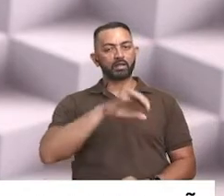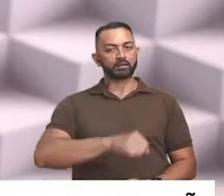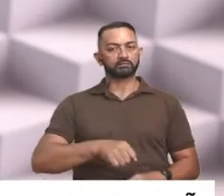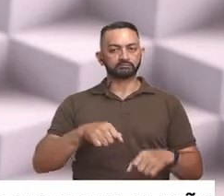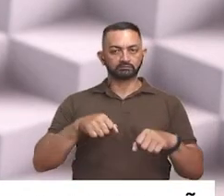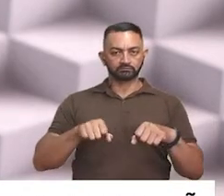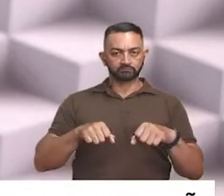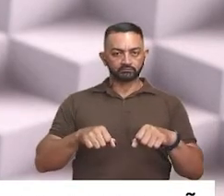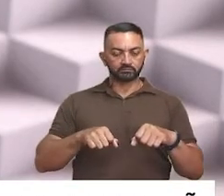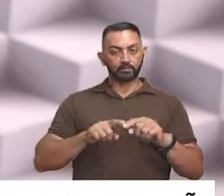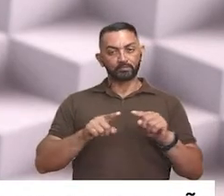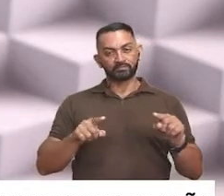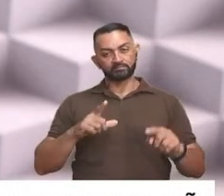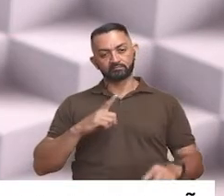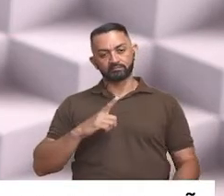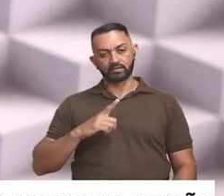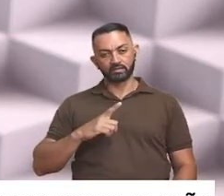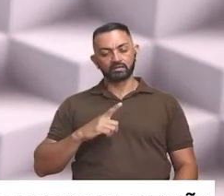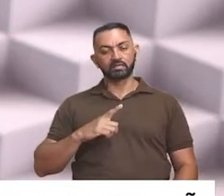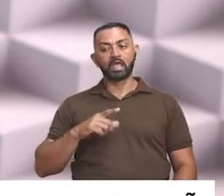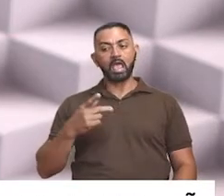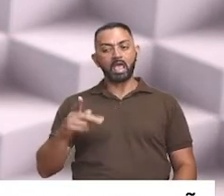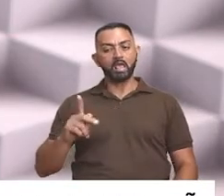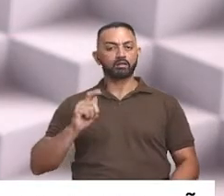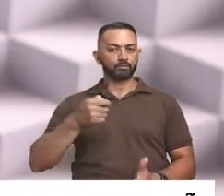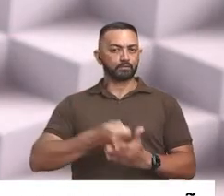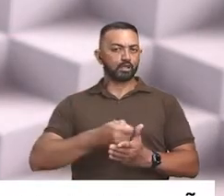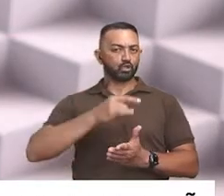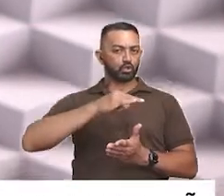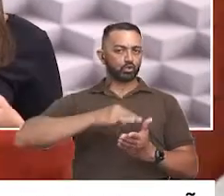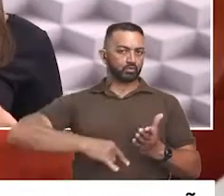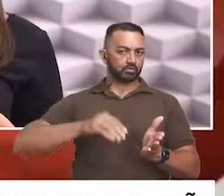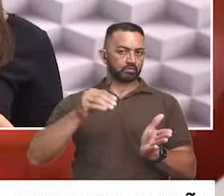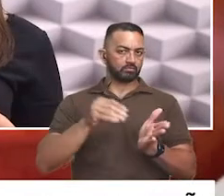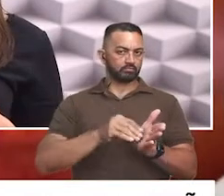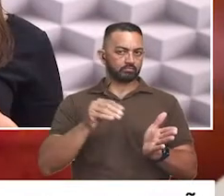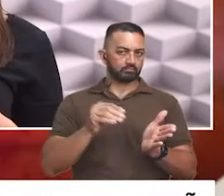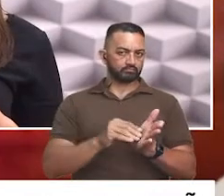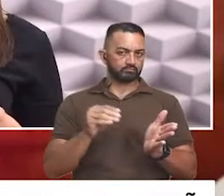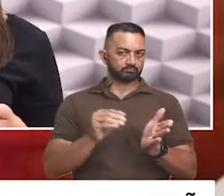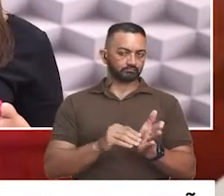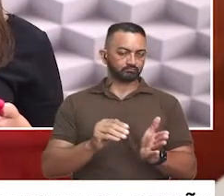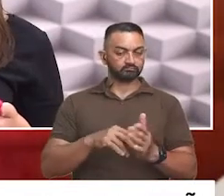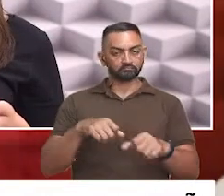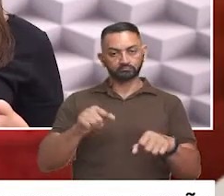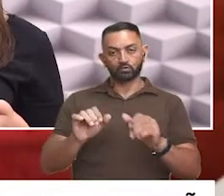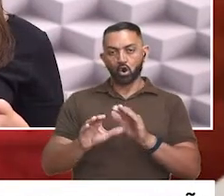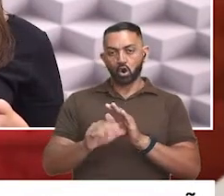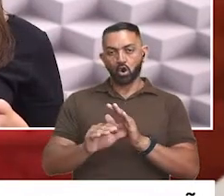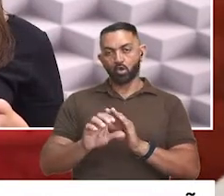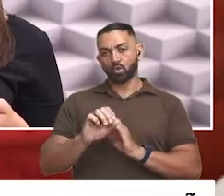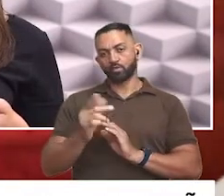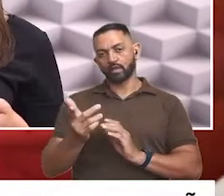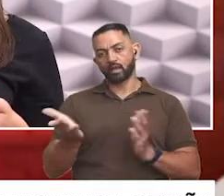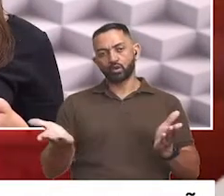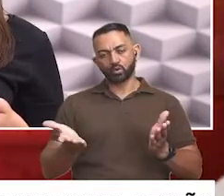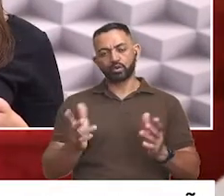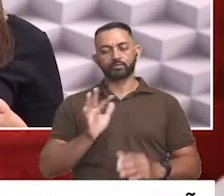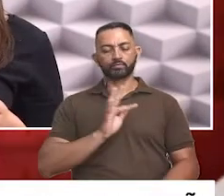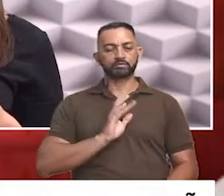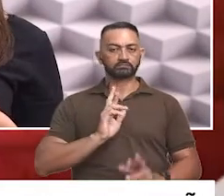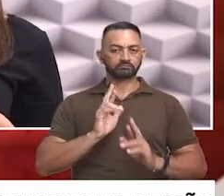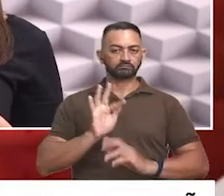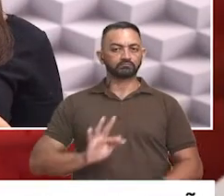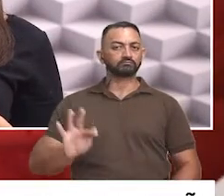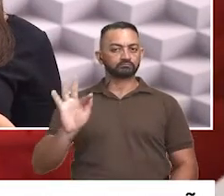podem ainda buscar os veículos contando aí que eles regularize o que tava irregular Pois é e no caso das motos roubadas ou furtadas